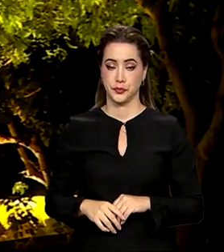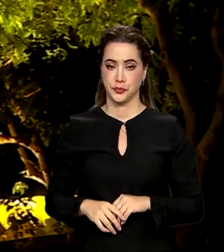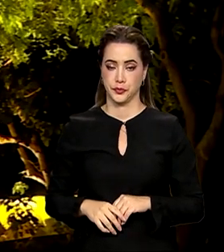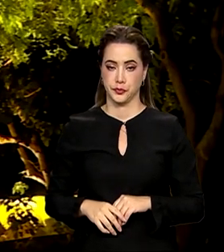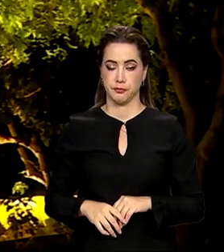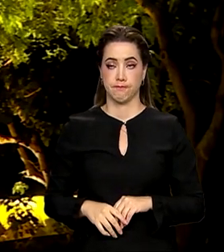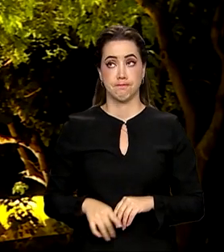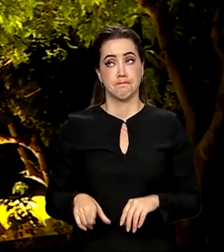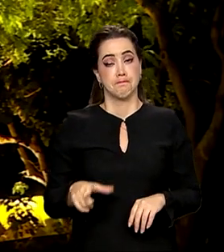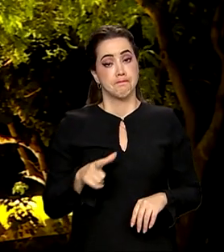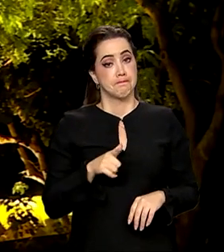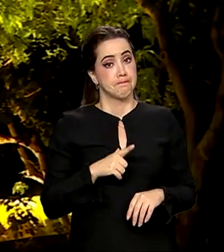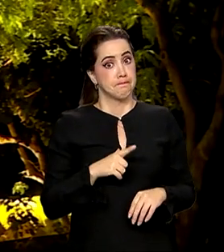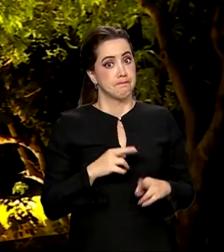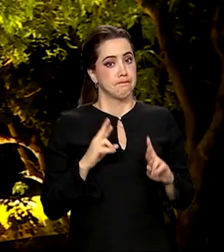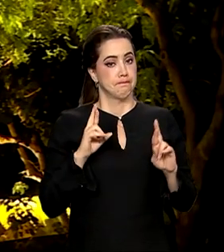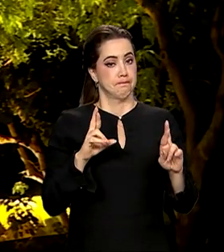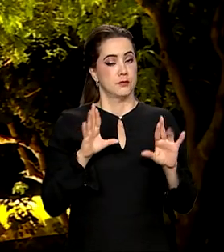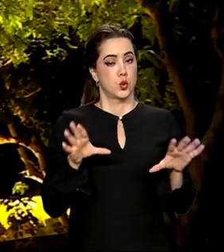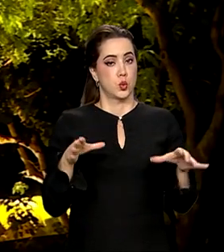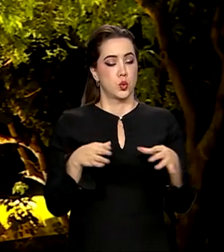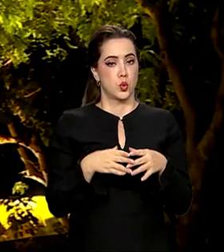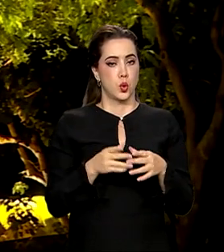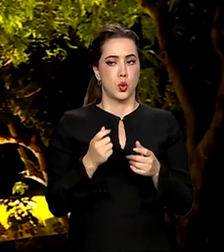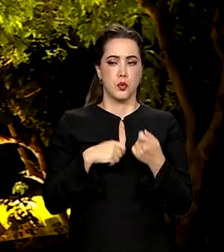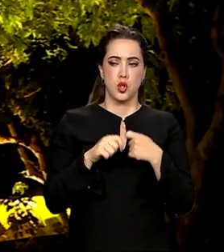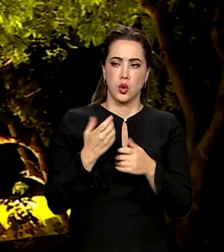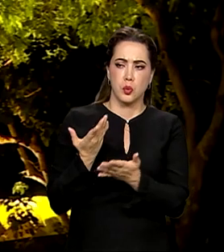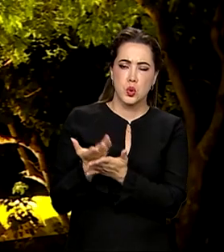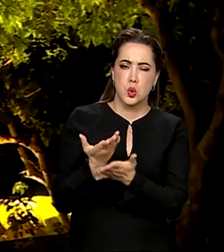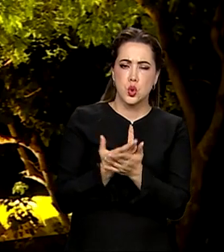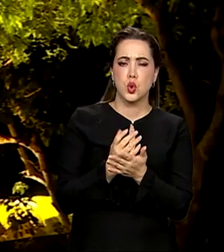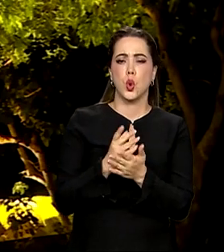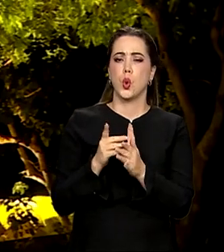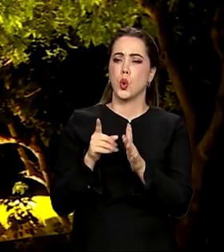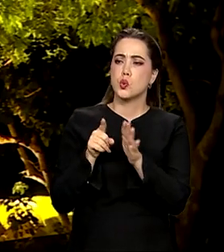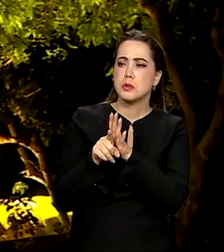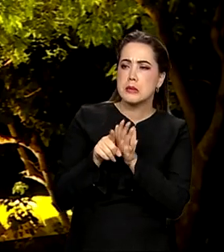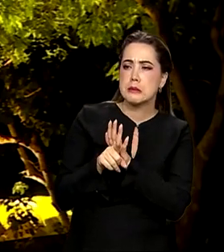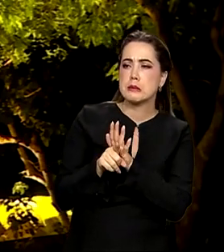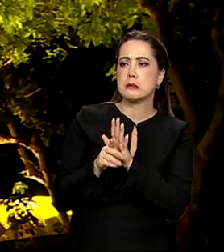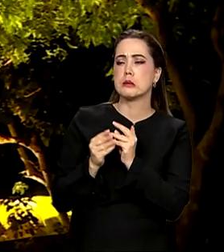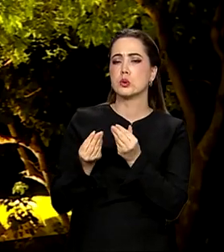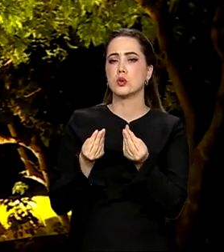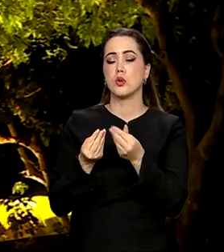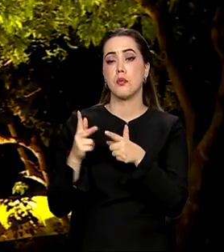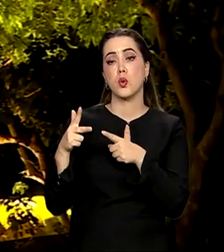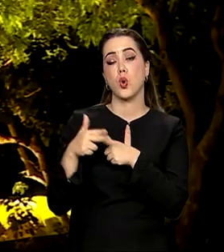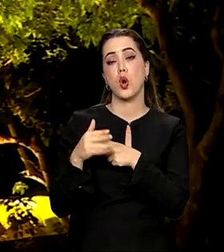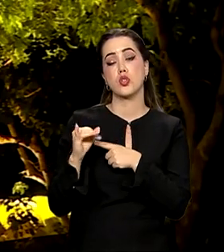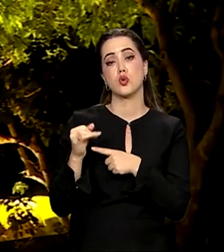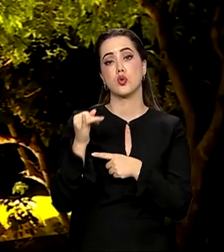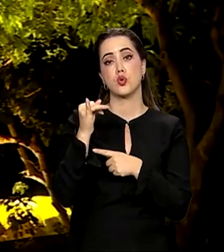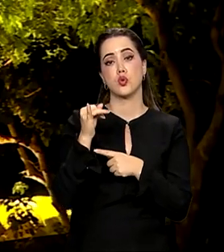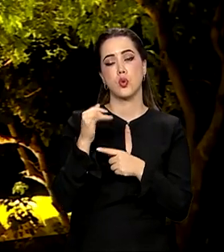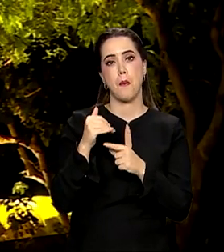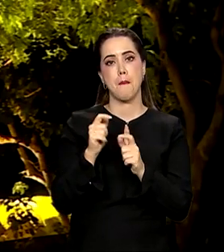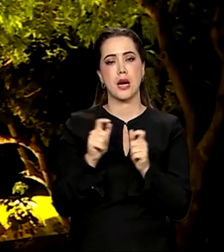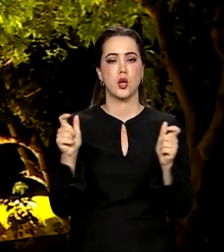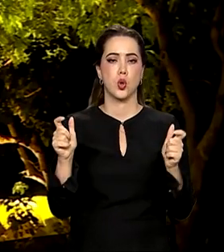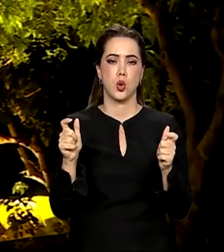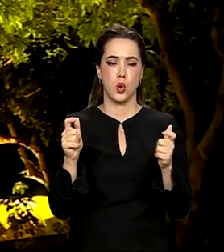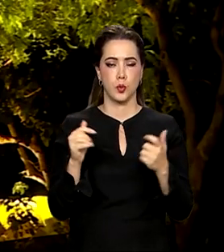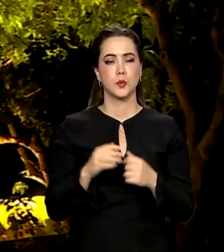Havia uma expectativa por parte de economistas, analistas e outros agentes do mercado por um corte na taxa ainda maior,